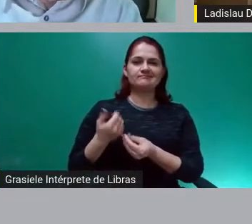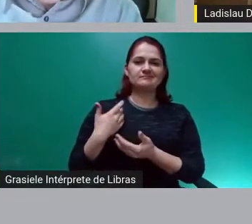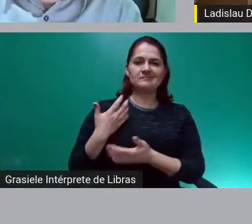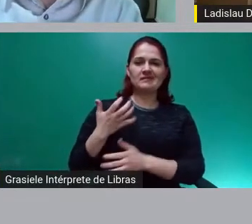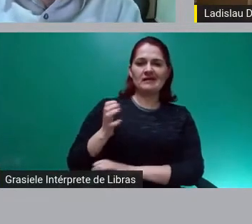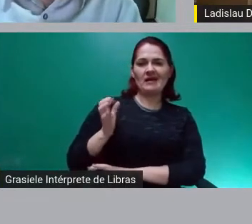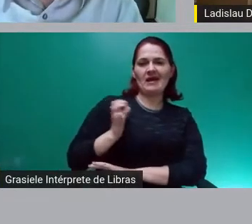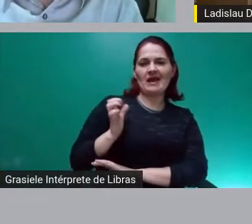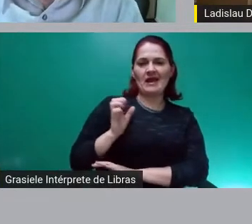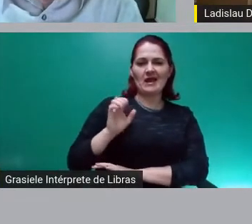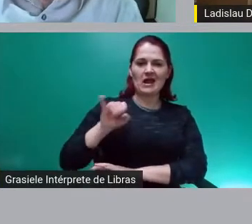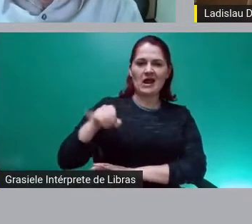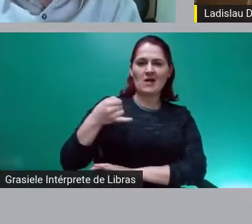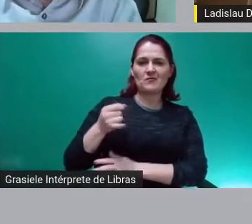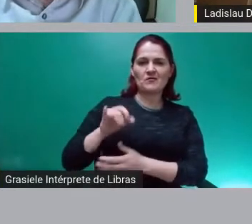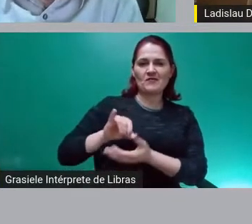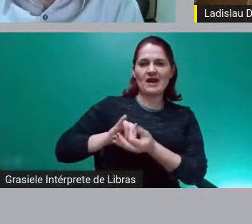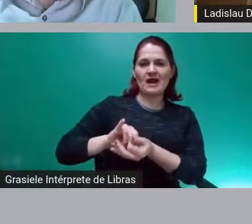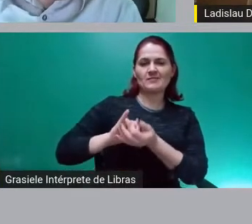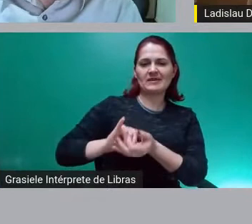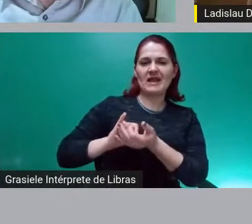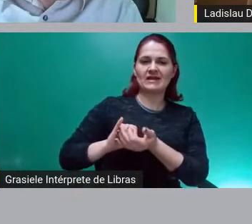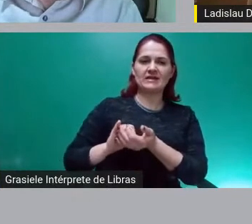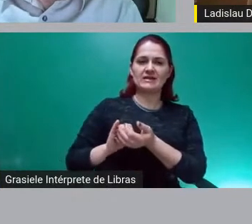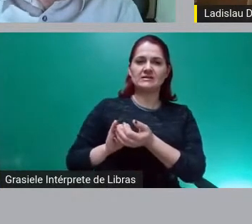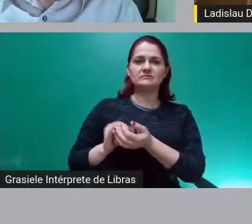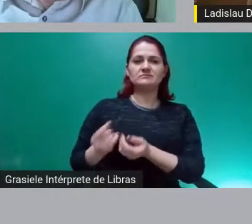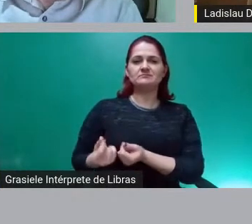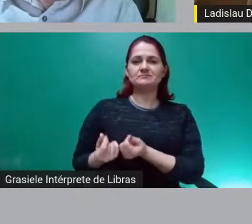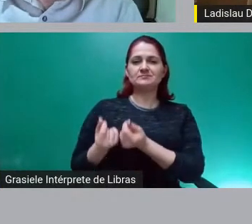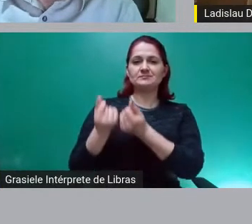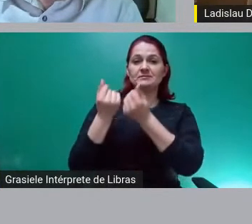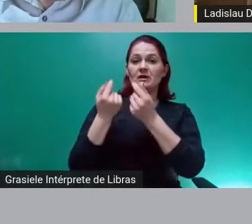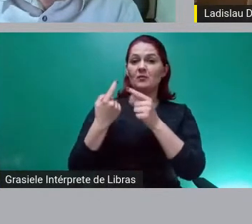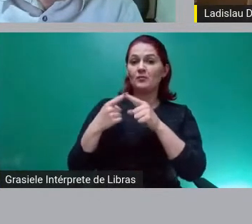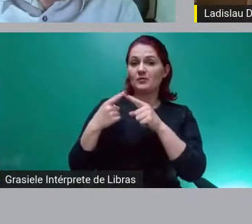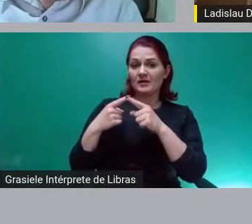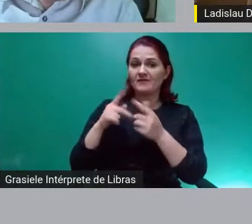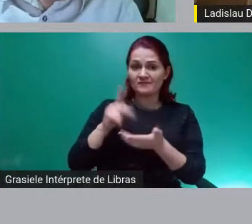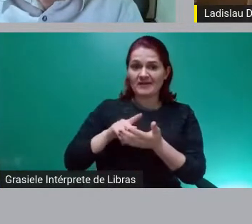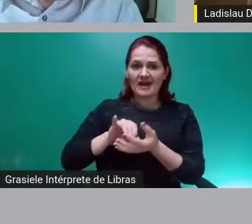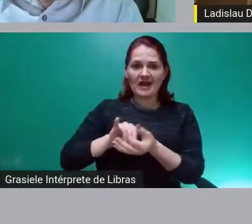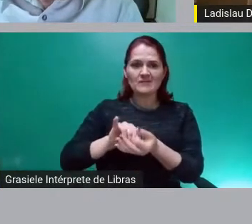brasileiras, do capitalismo mundial que está em crise.